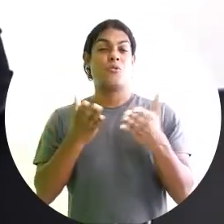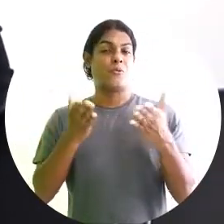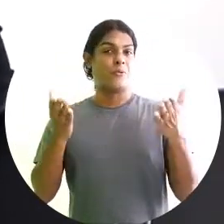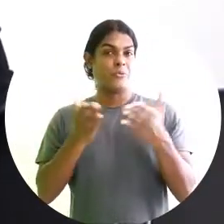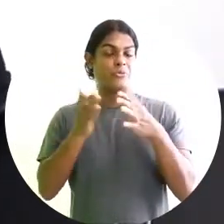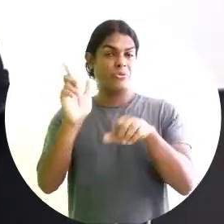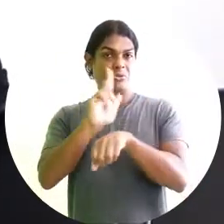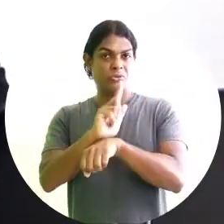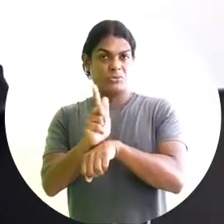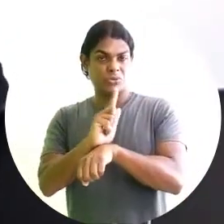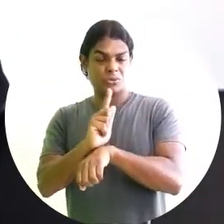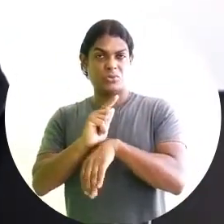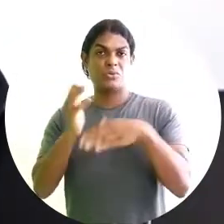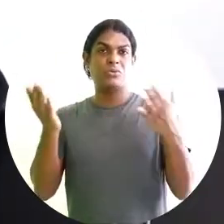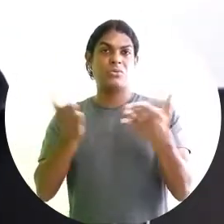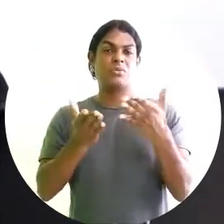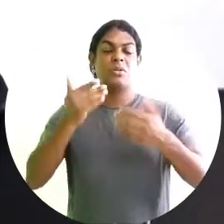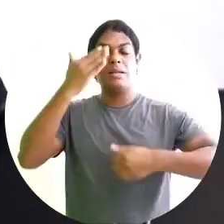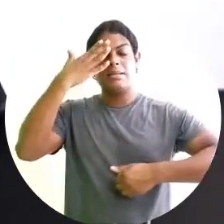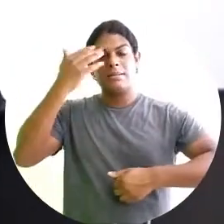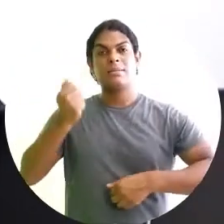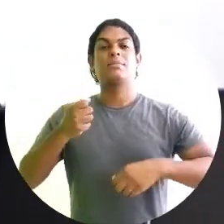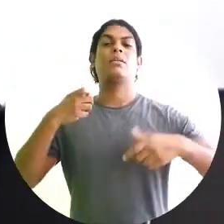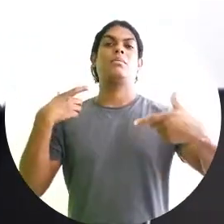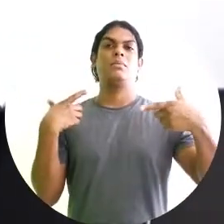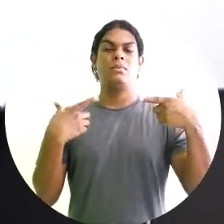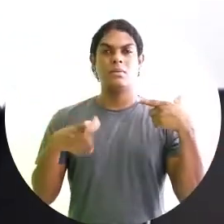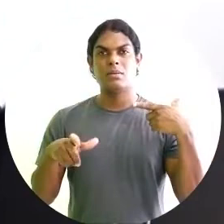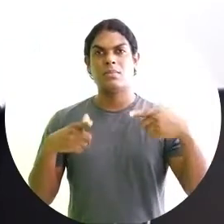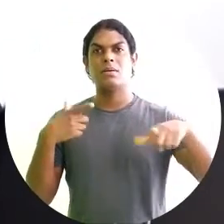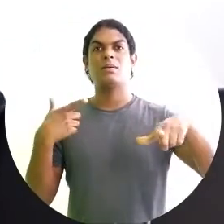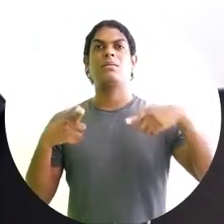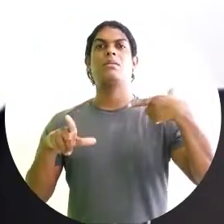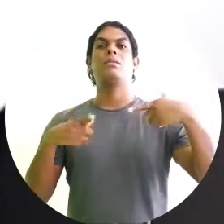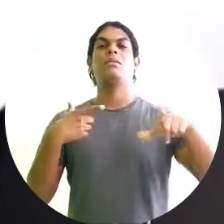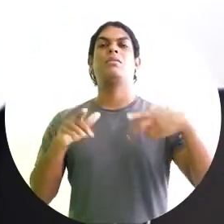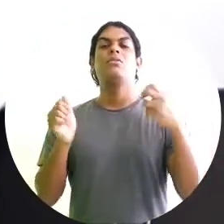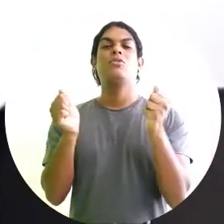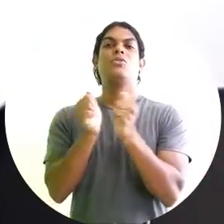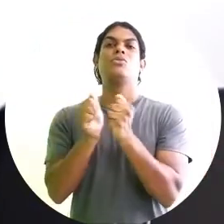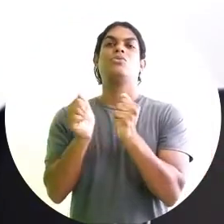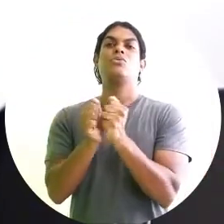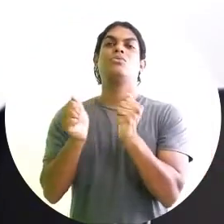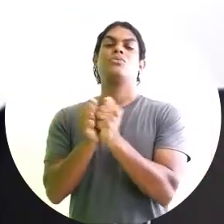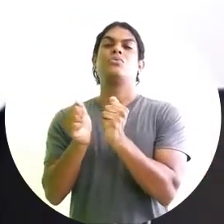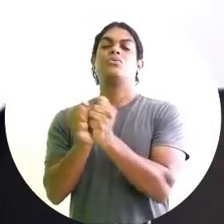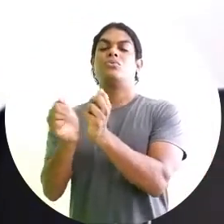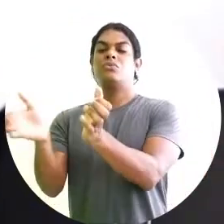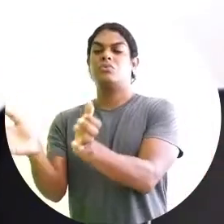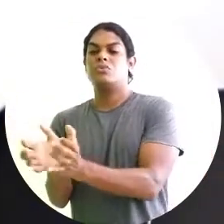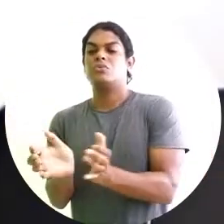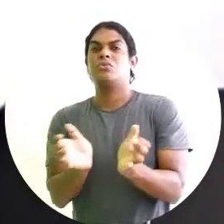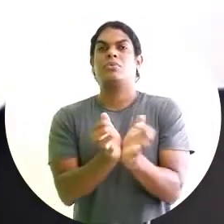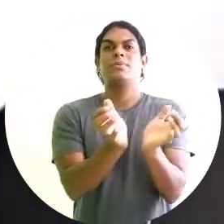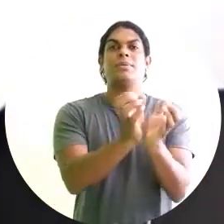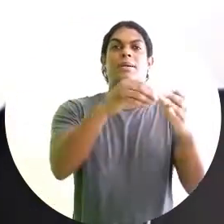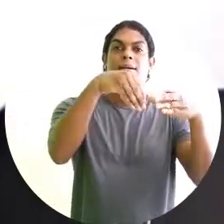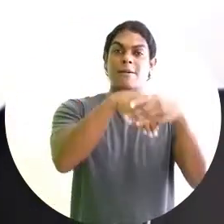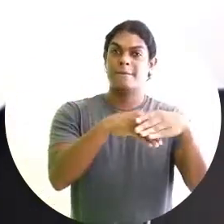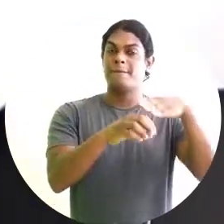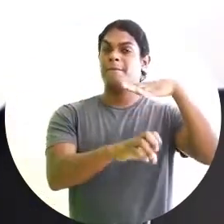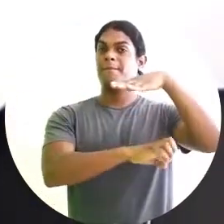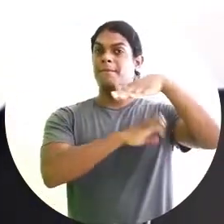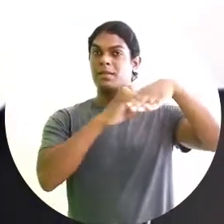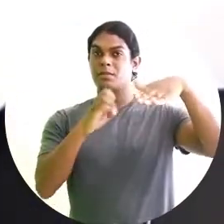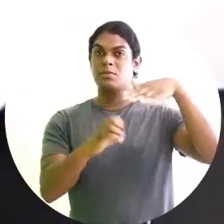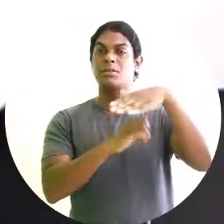o moderno gestor, é aquele que sabe trabalhar com os seus colaboradores, já colocando dessa